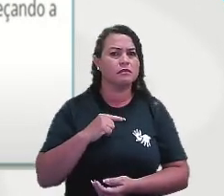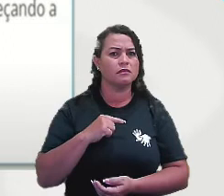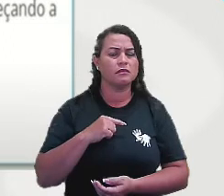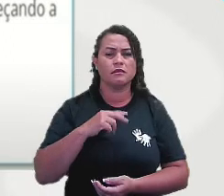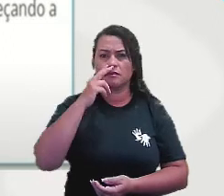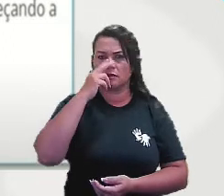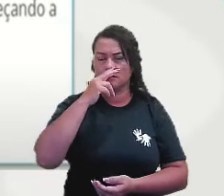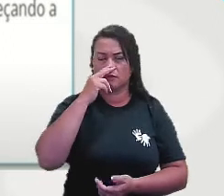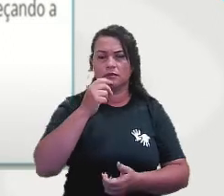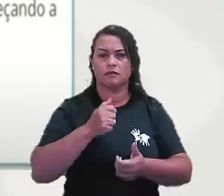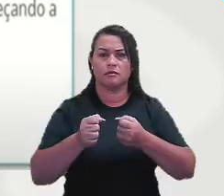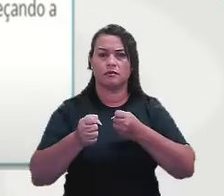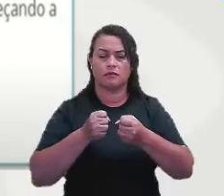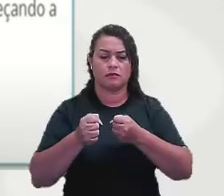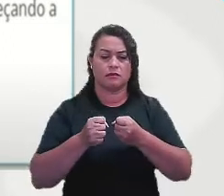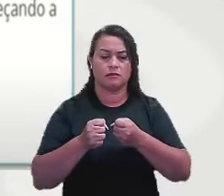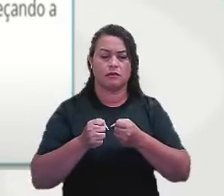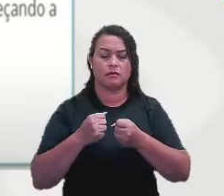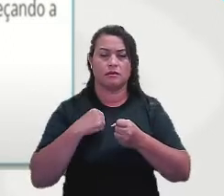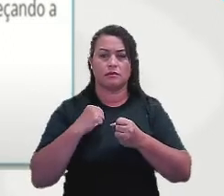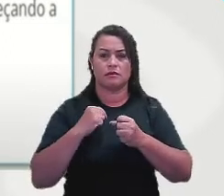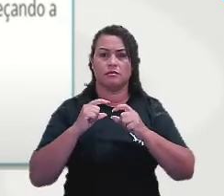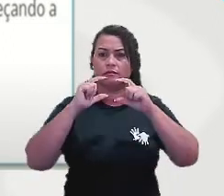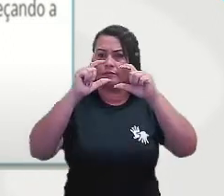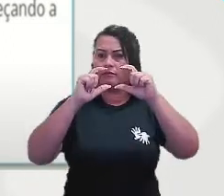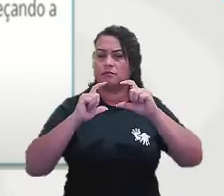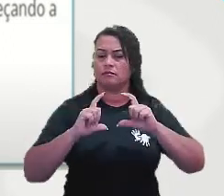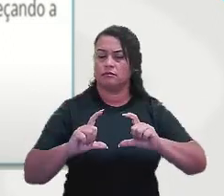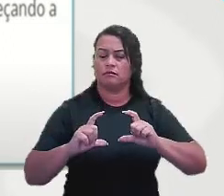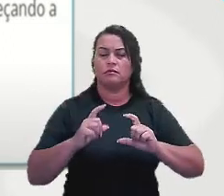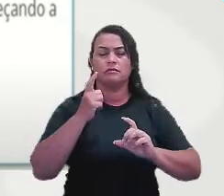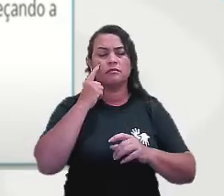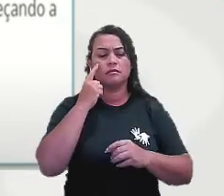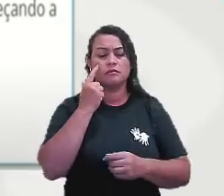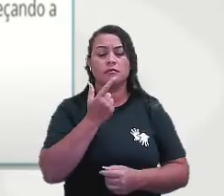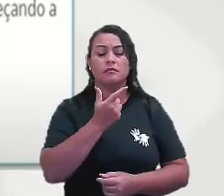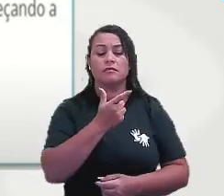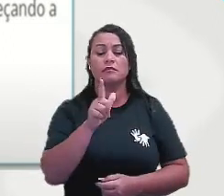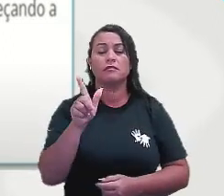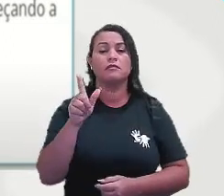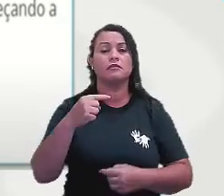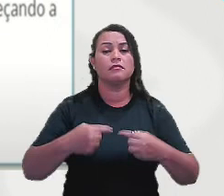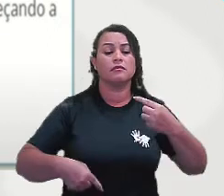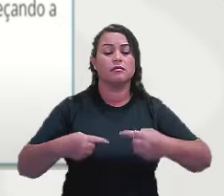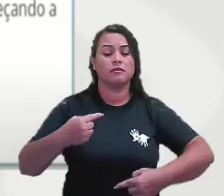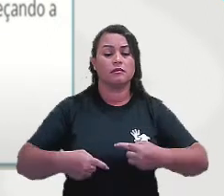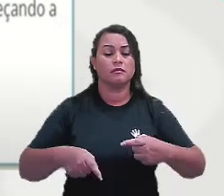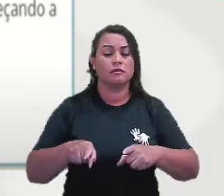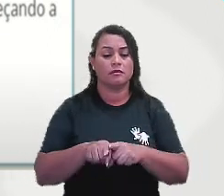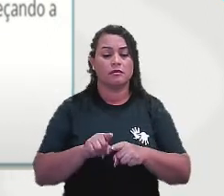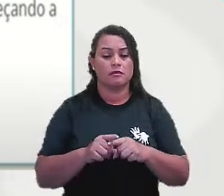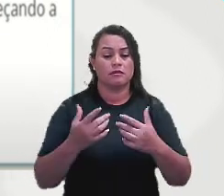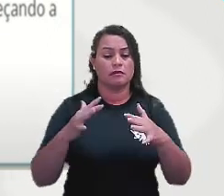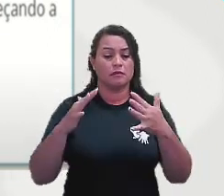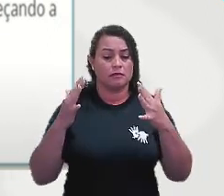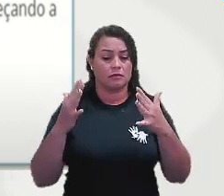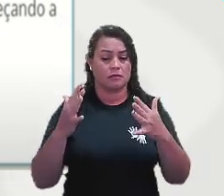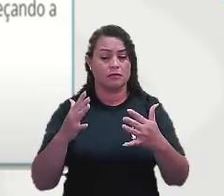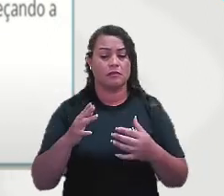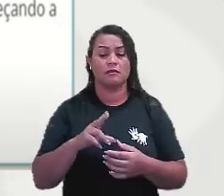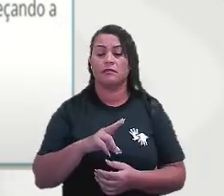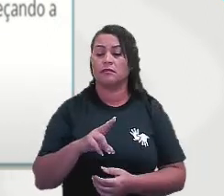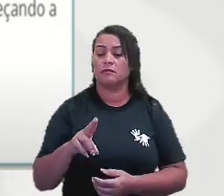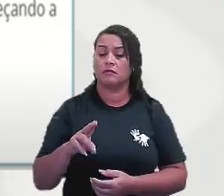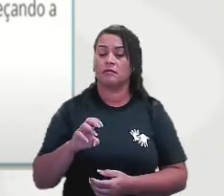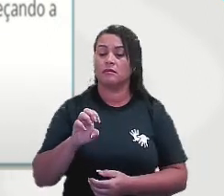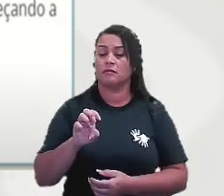que tem lá no blog, tá? Eu separei por partes aqui. Outros políticos também foram homenageados, como é o